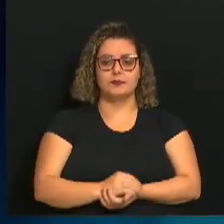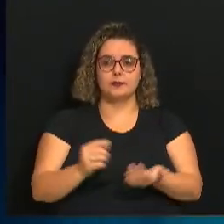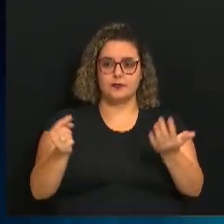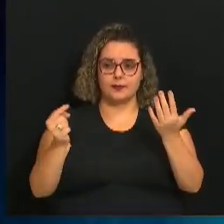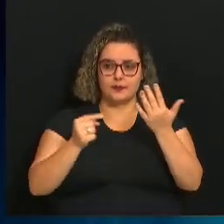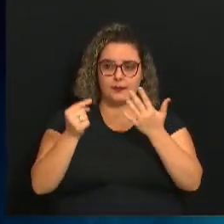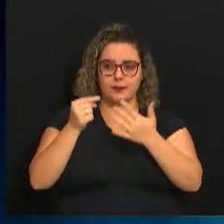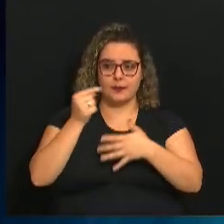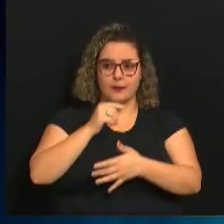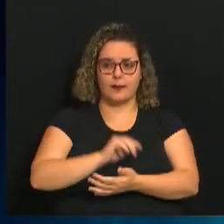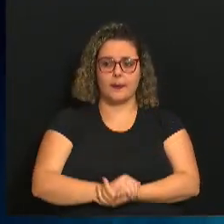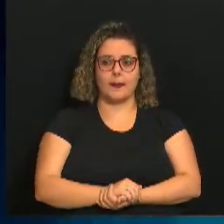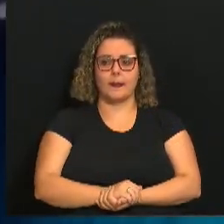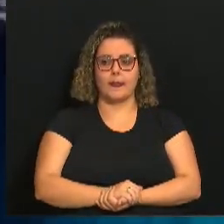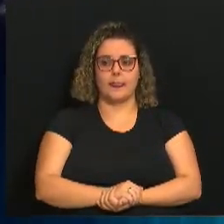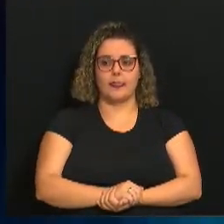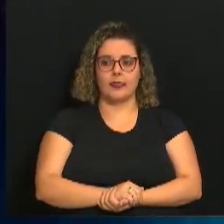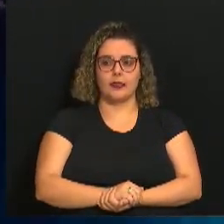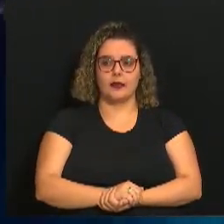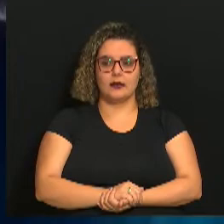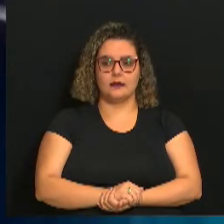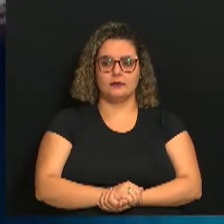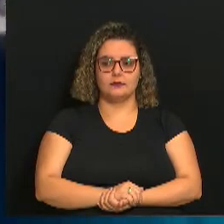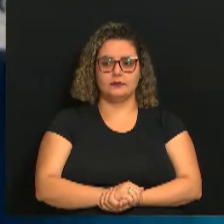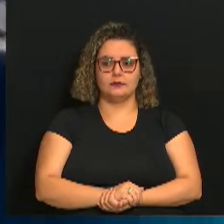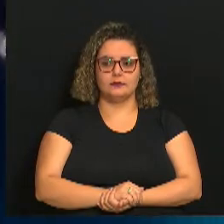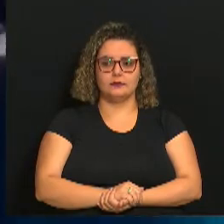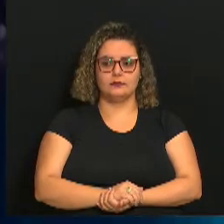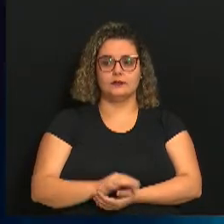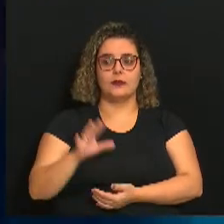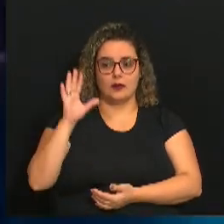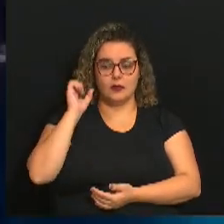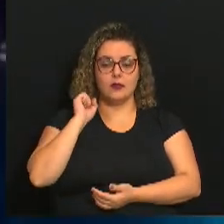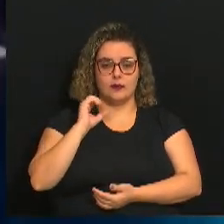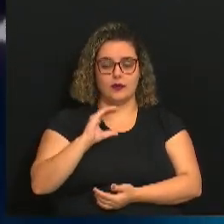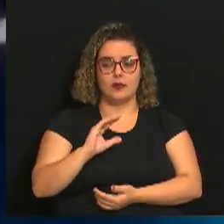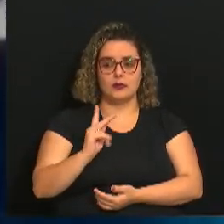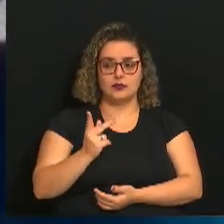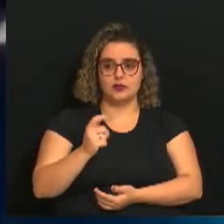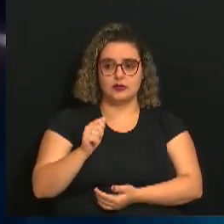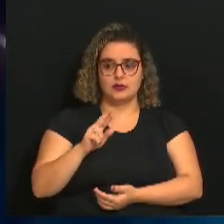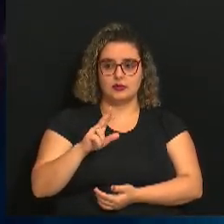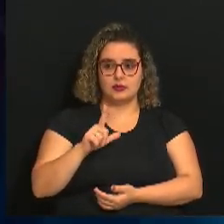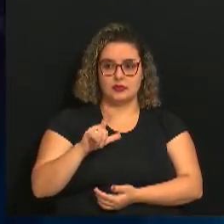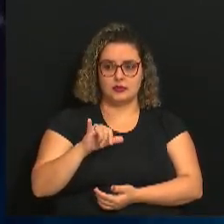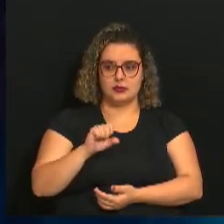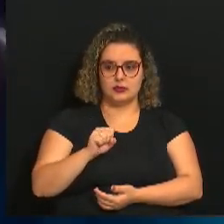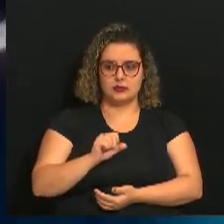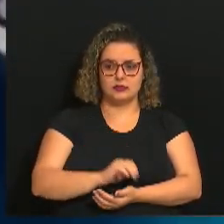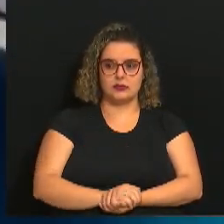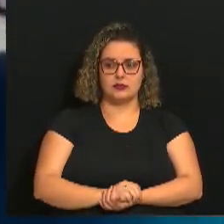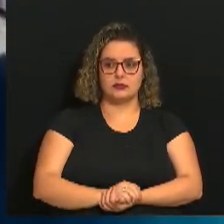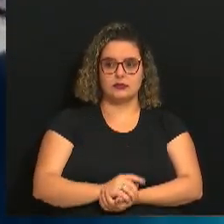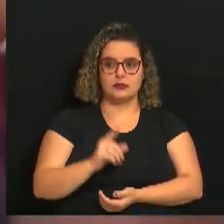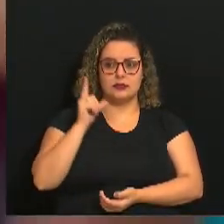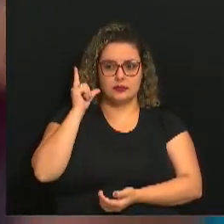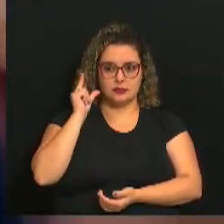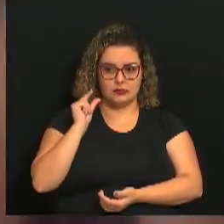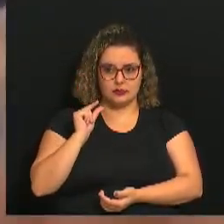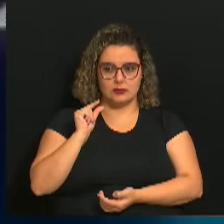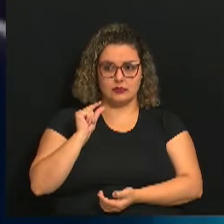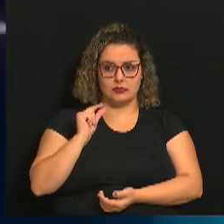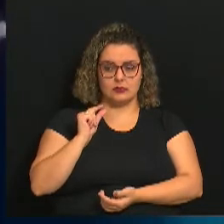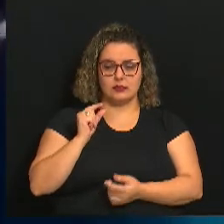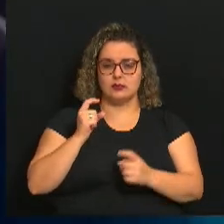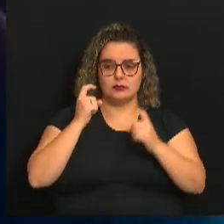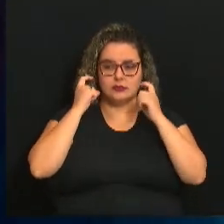Eu tentei ouvir assim, bastante o Charles, o meu computador aqui é um pouco baixo e eu não trouxe um